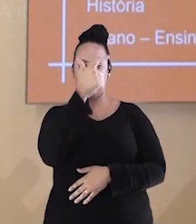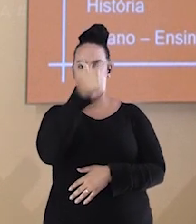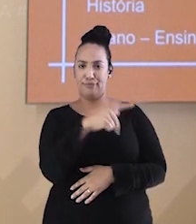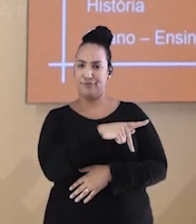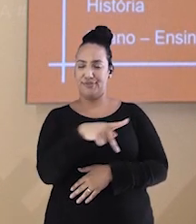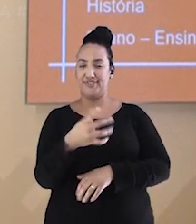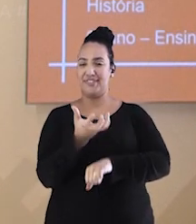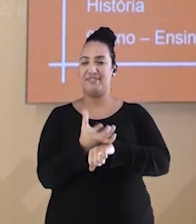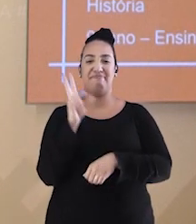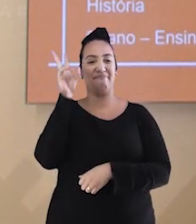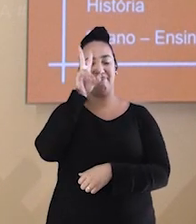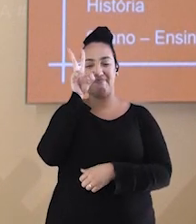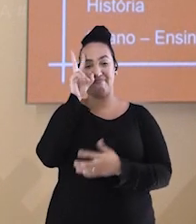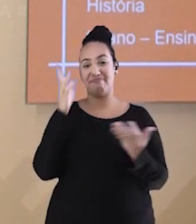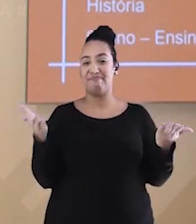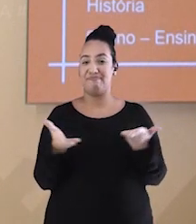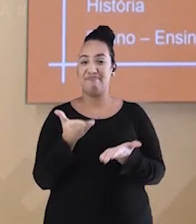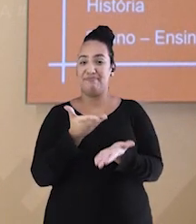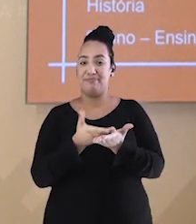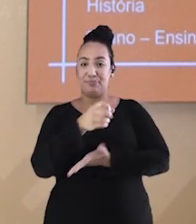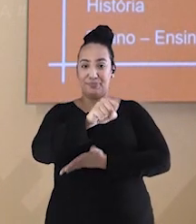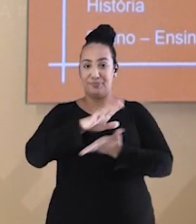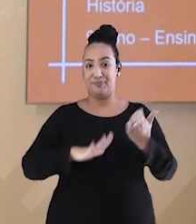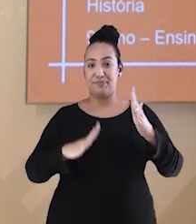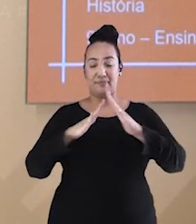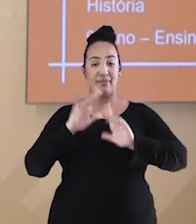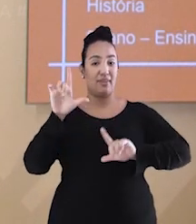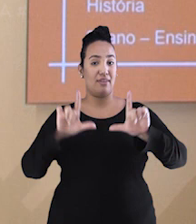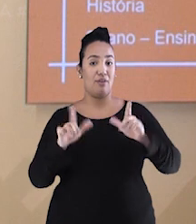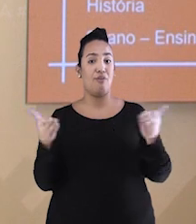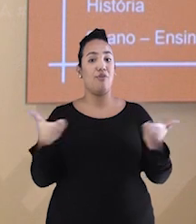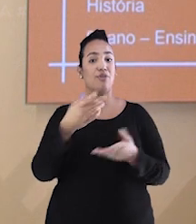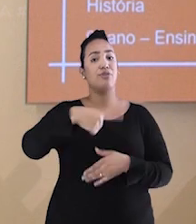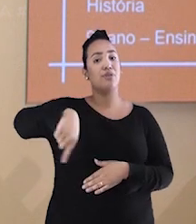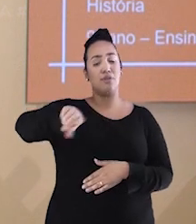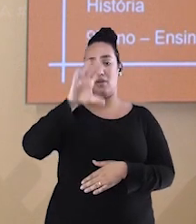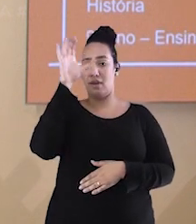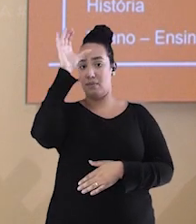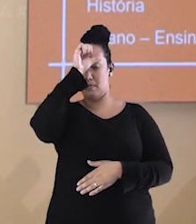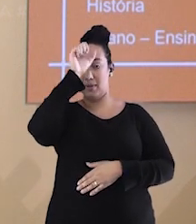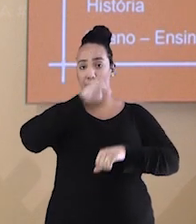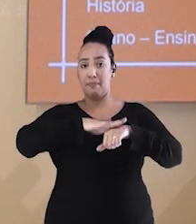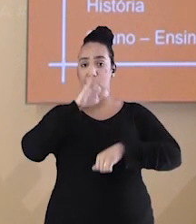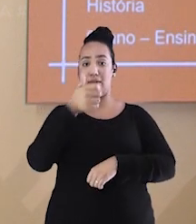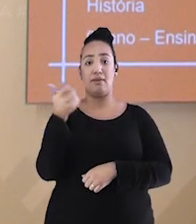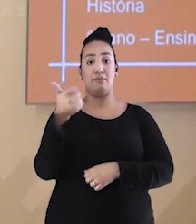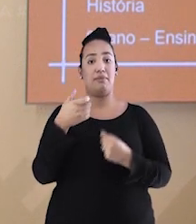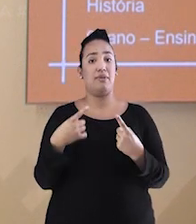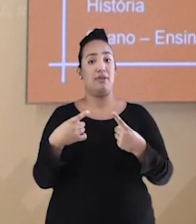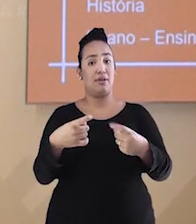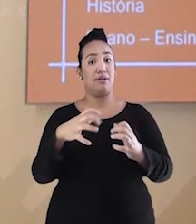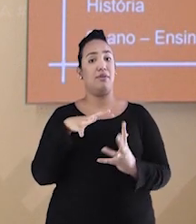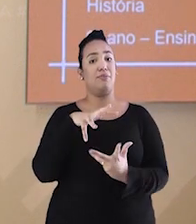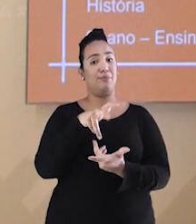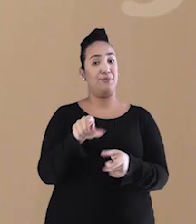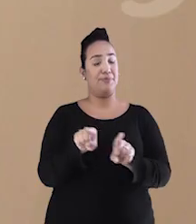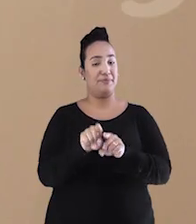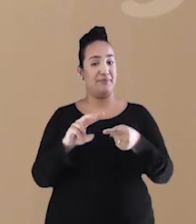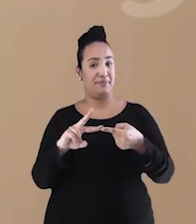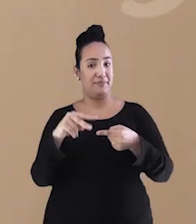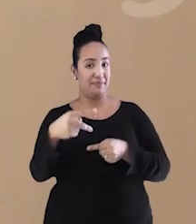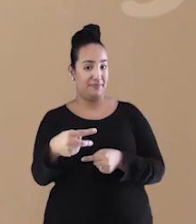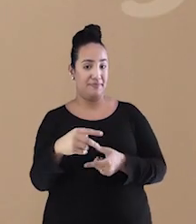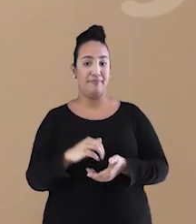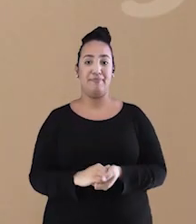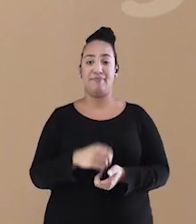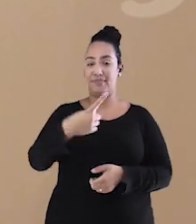História. E na nossa aula de hoje, no Dever em Casa na TV, vamos ver um pouquinho mais sobre a Primeira Guerra Mundial e suas consequências. Para